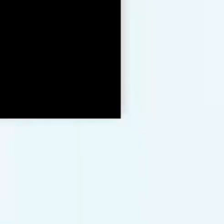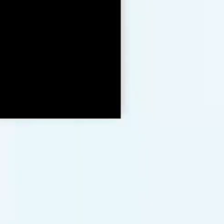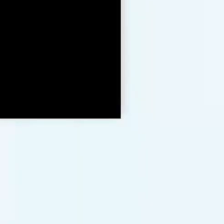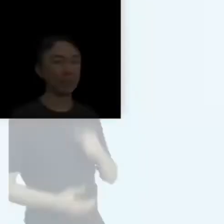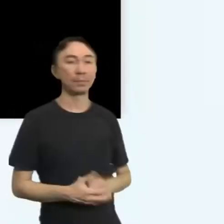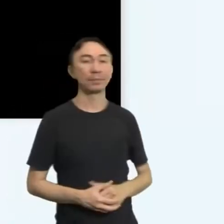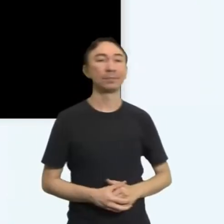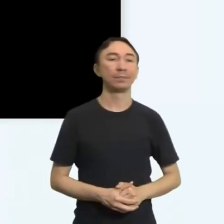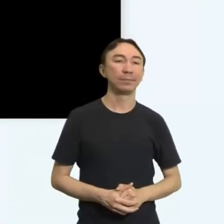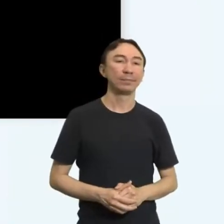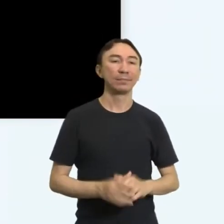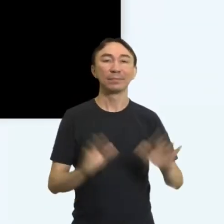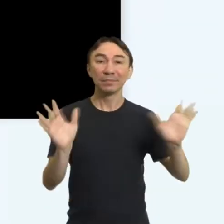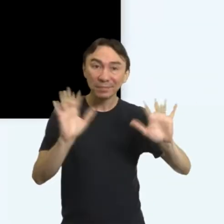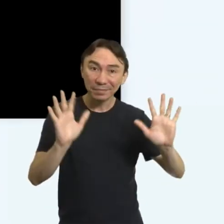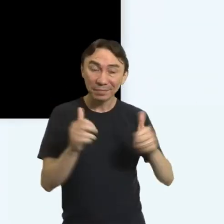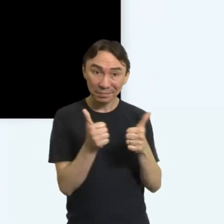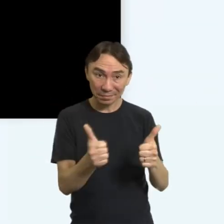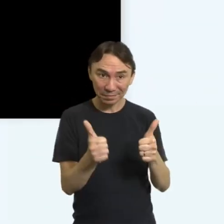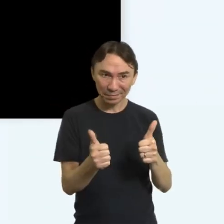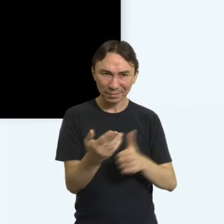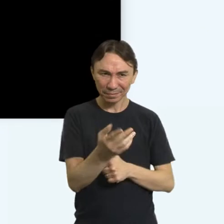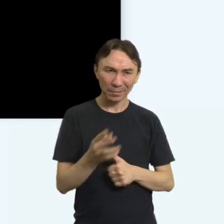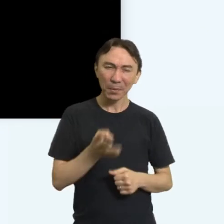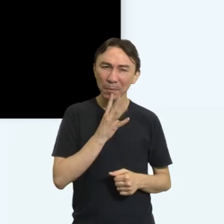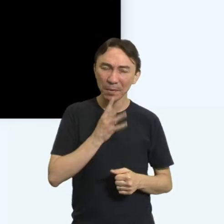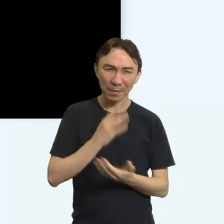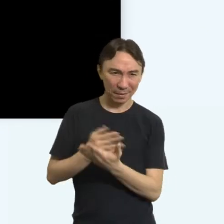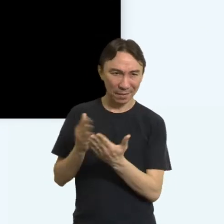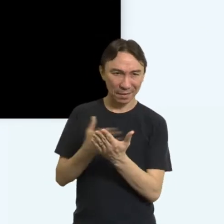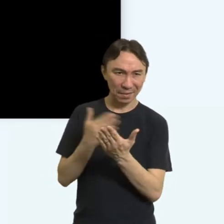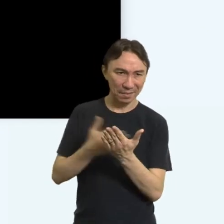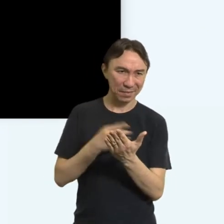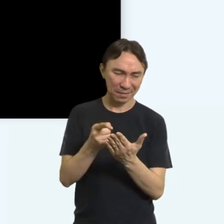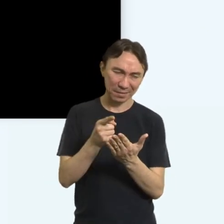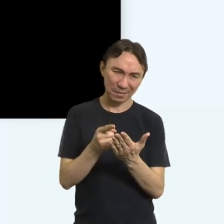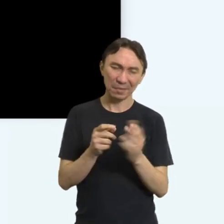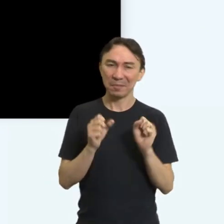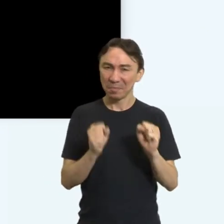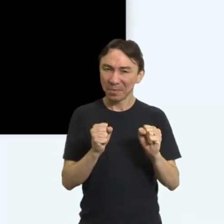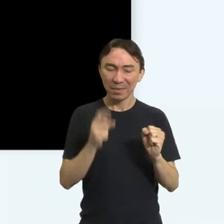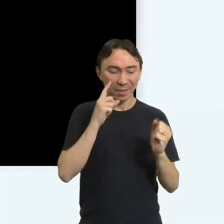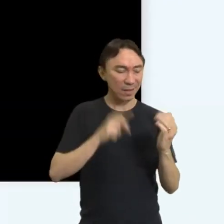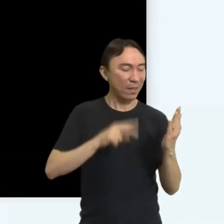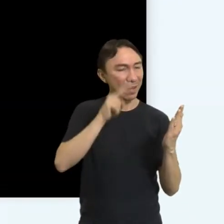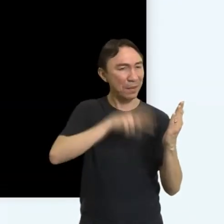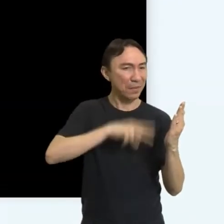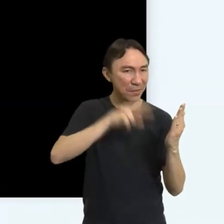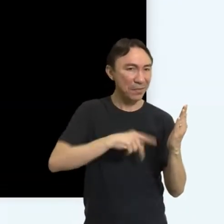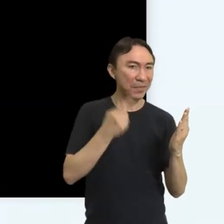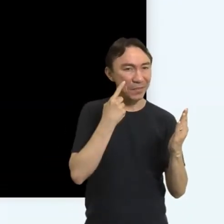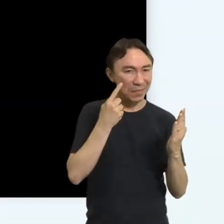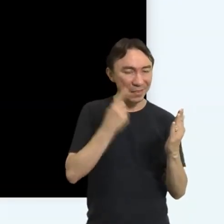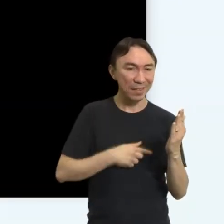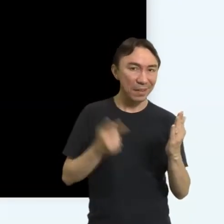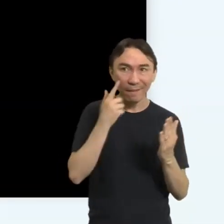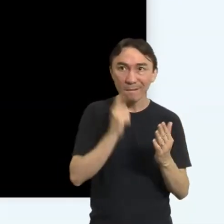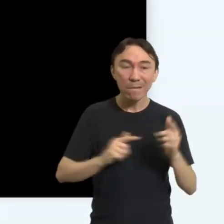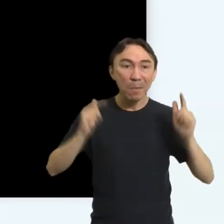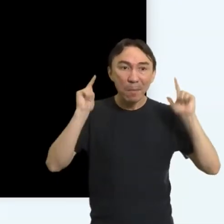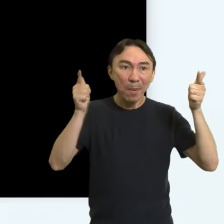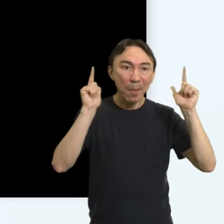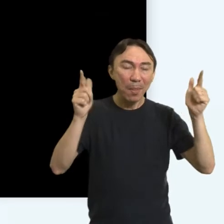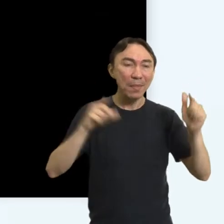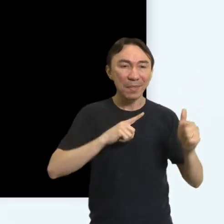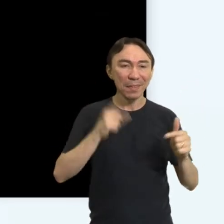Olá, como vai? Você conhece este livro? Talvez já tenha lido e se divertido com as aventuras que Monteiro Lobato imaginou para Emília